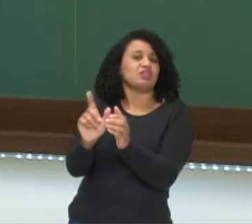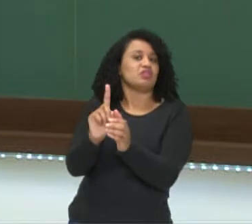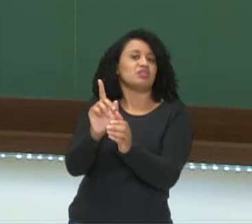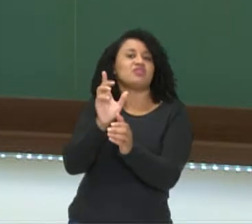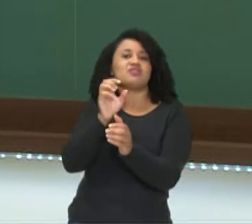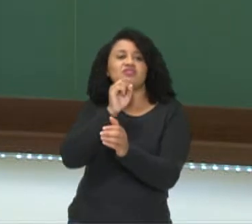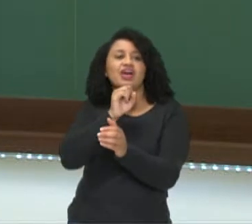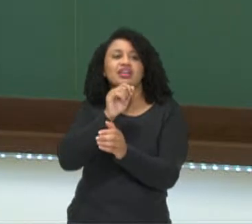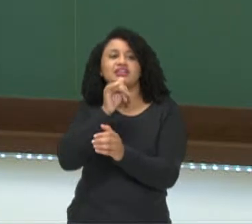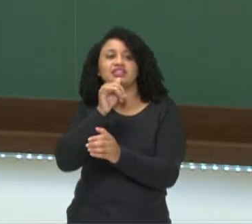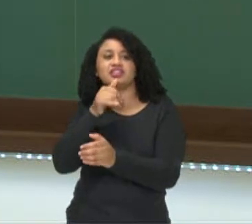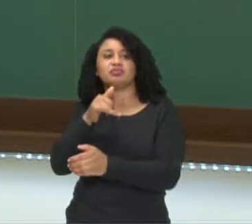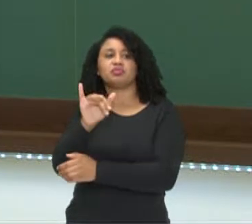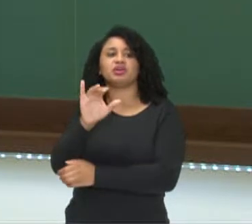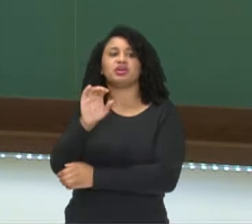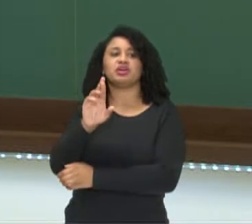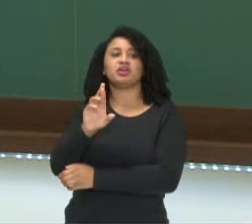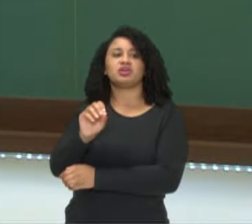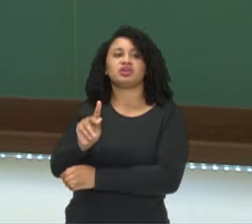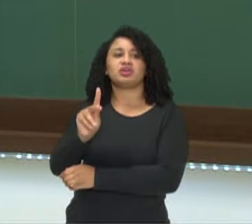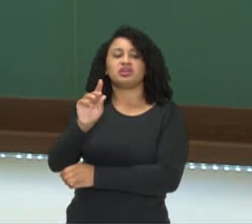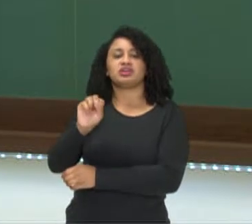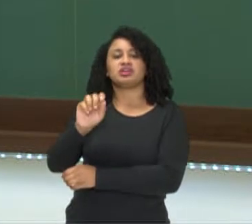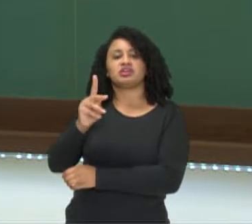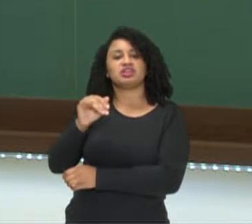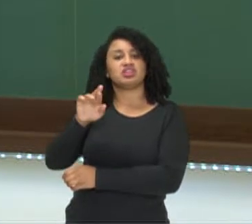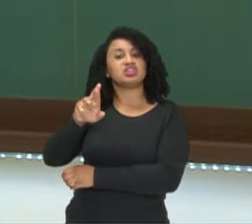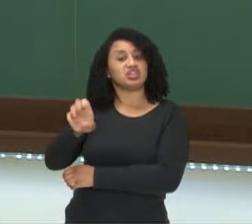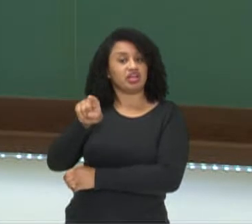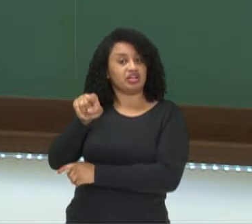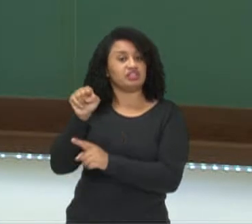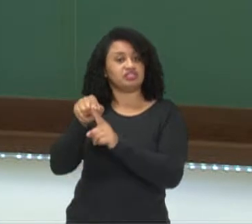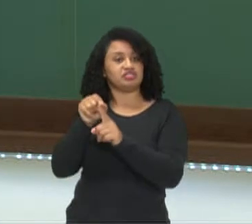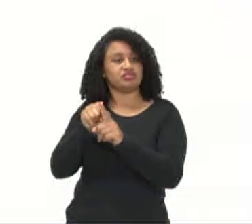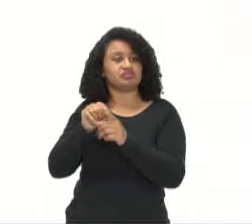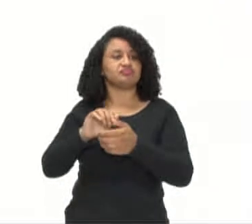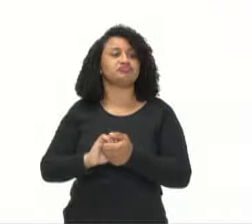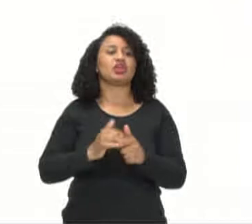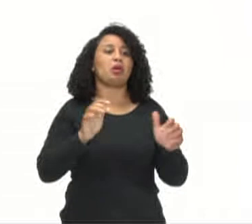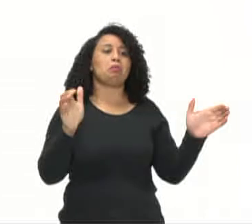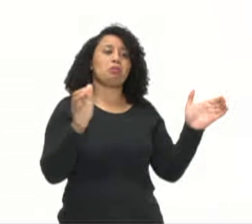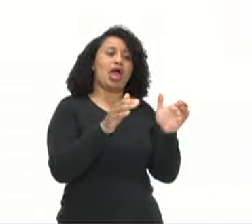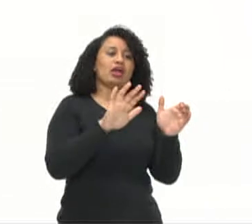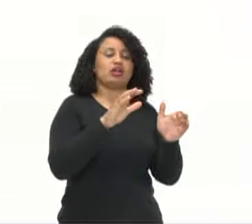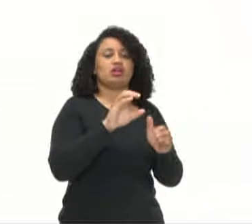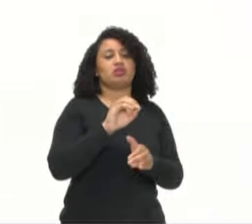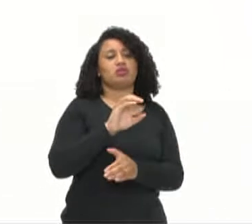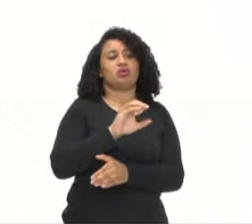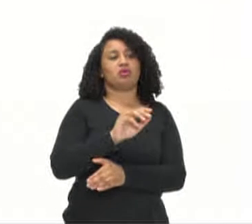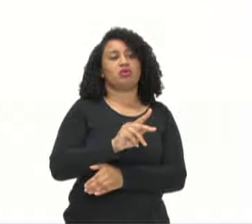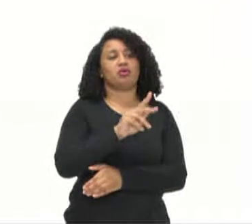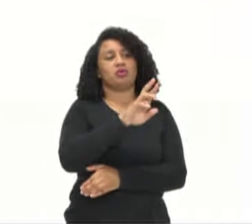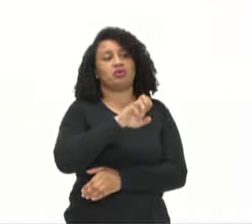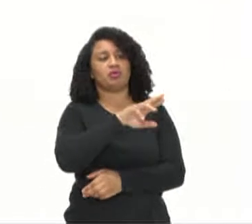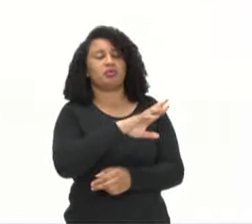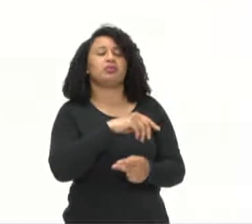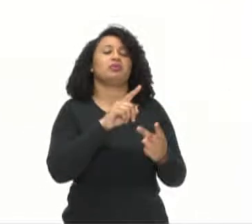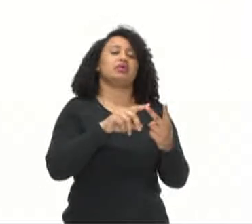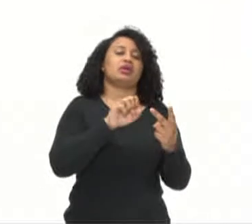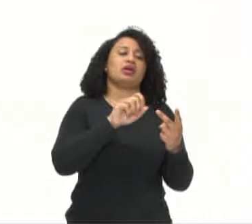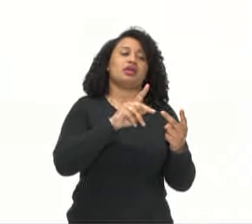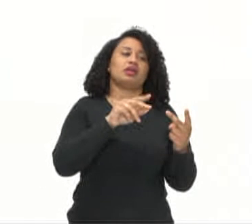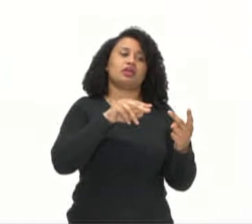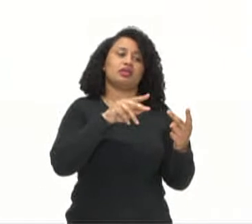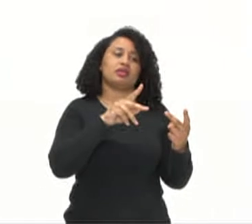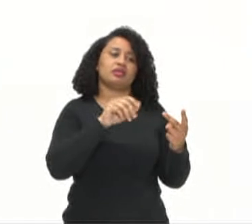velhas. Um exemplo é o Yorkshire, né? As raças de tamanho médio, exemplo, Cocker Spaniel, Beagle e entre outras